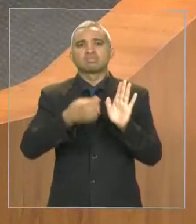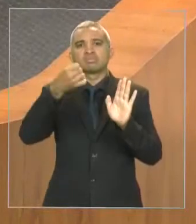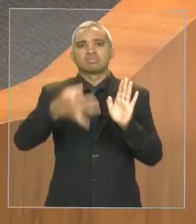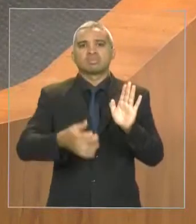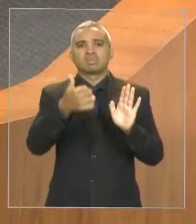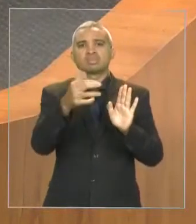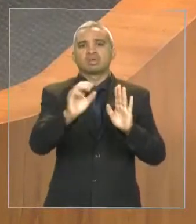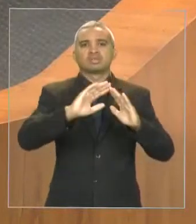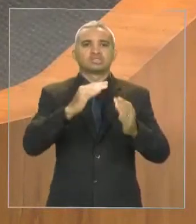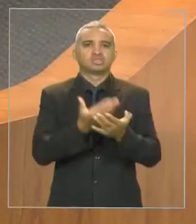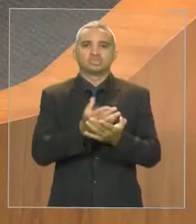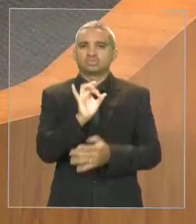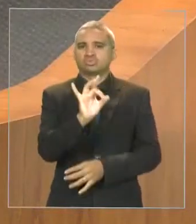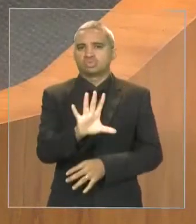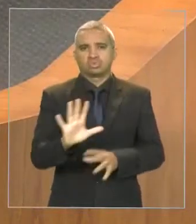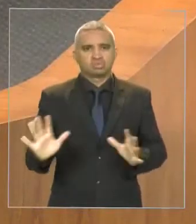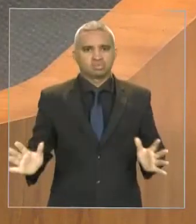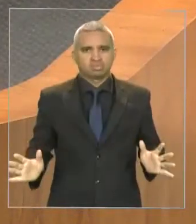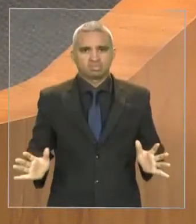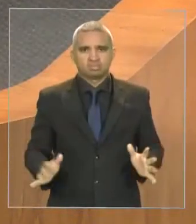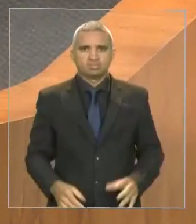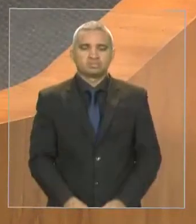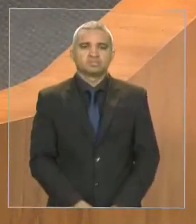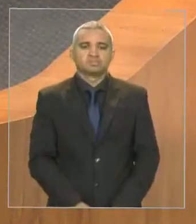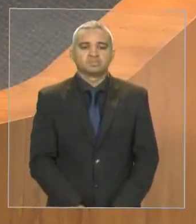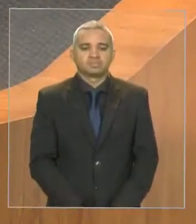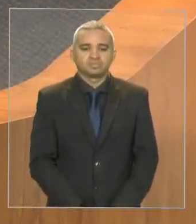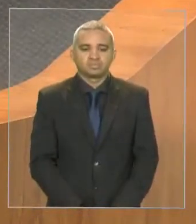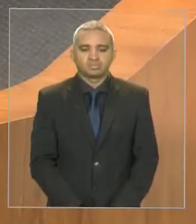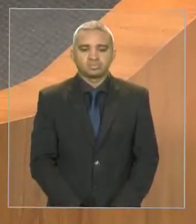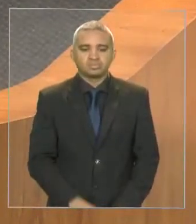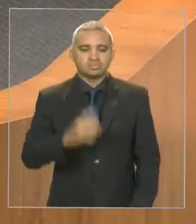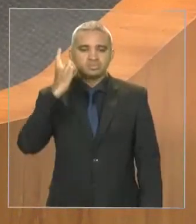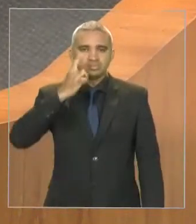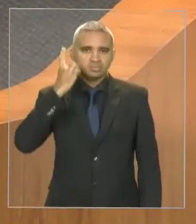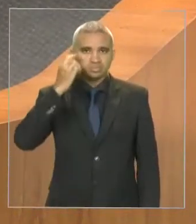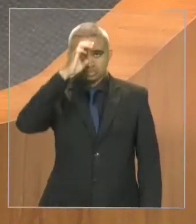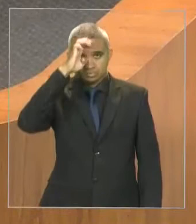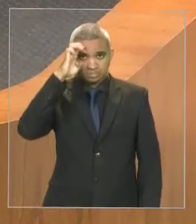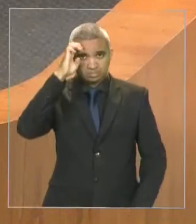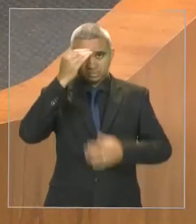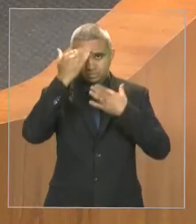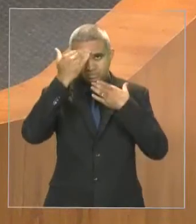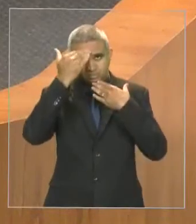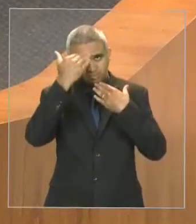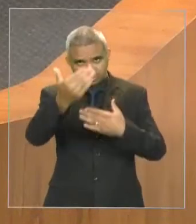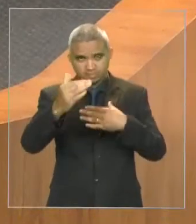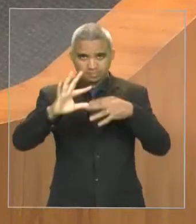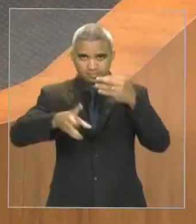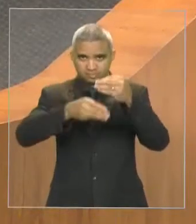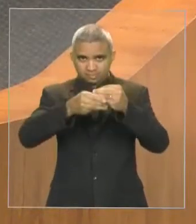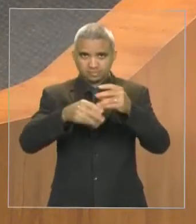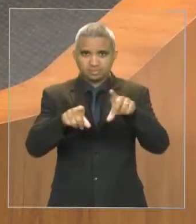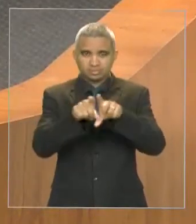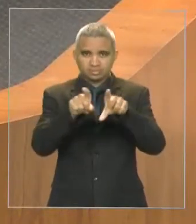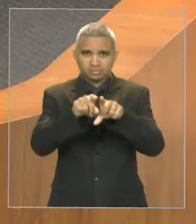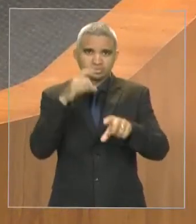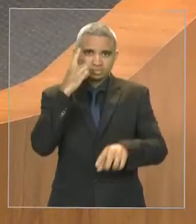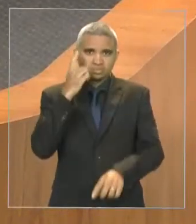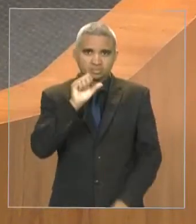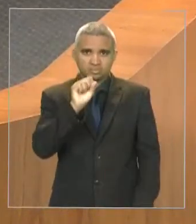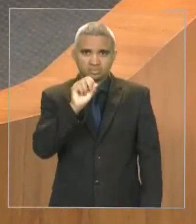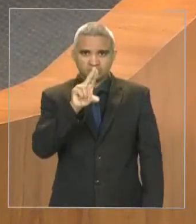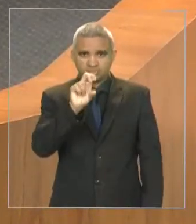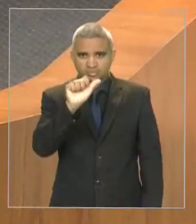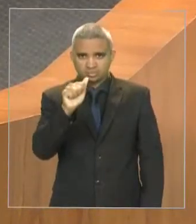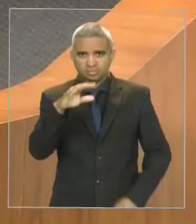pela parte. Deputado Souza Neto também. Deputado Eduardo Brade, nós solicitamos inicialmente esse ofício, e eu tenho certeza que foi um dos erros mais graves do